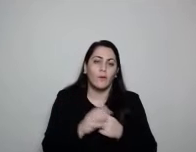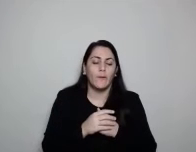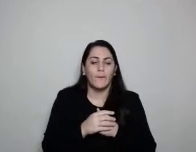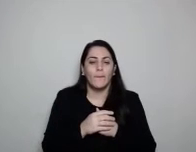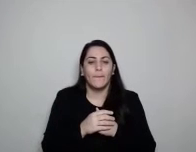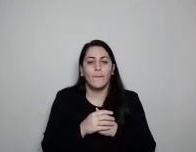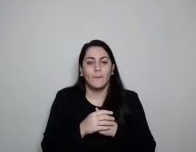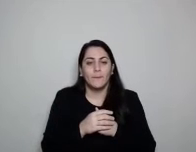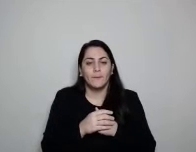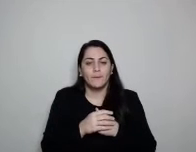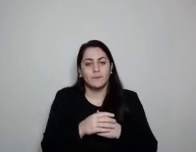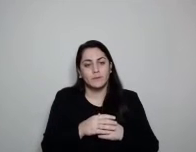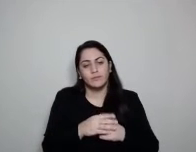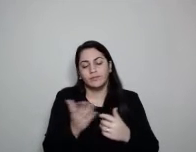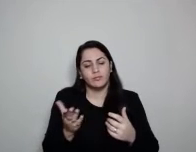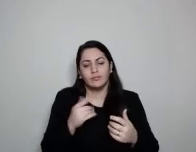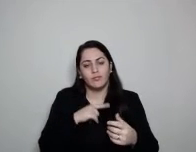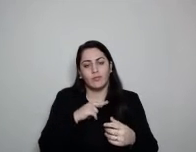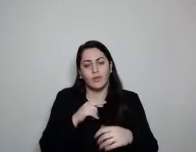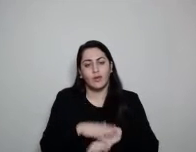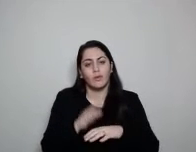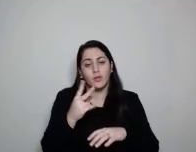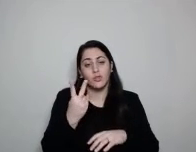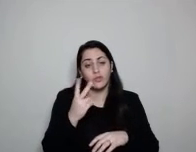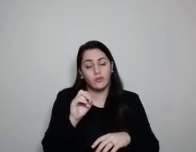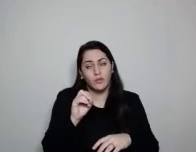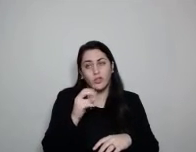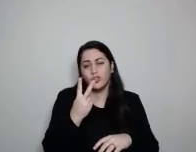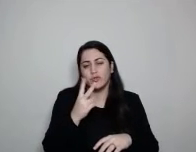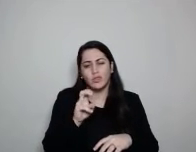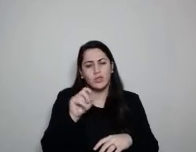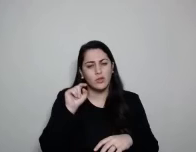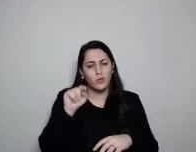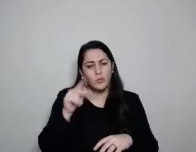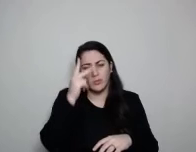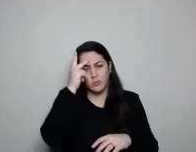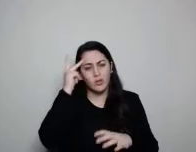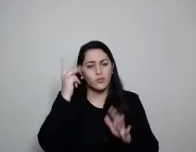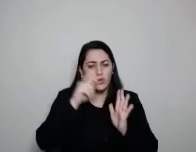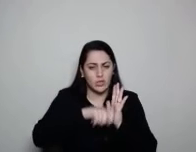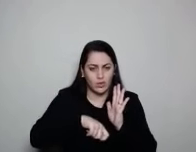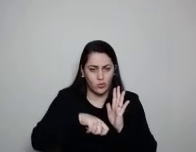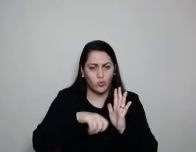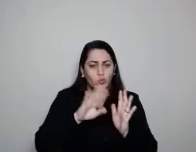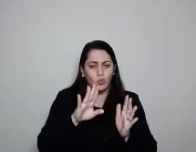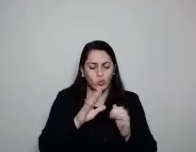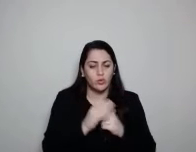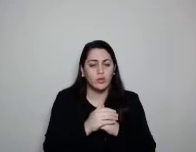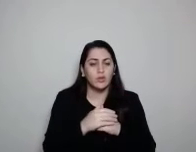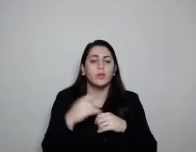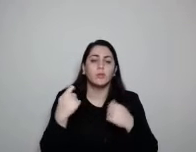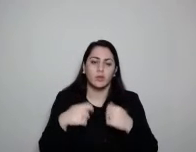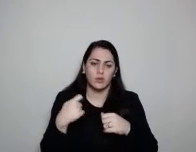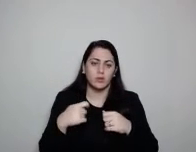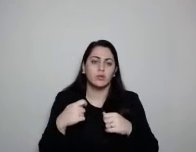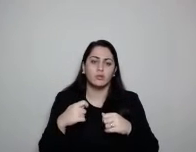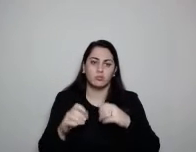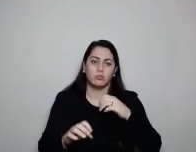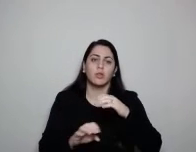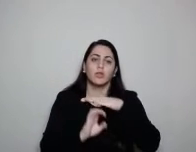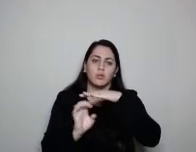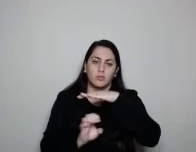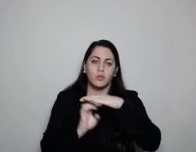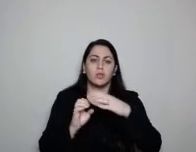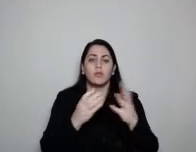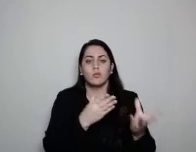como que tem mais de 20, 25 mil assinantes, requer uma infraestrutura robusta, requer muitos